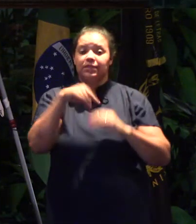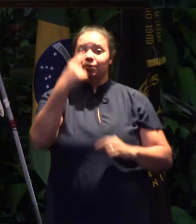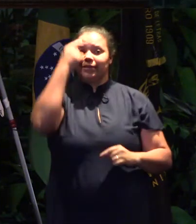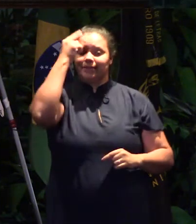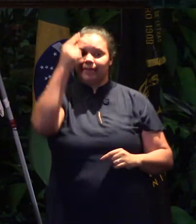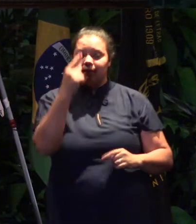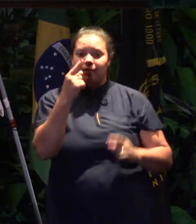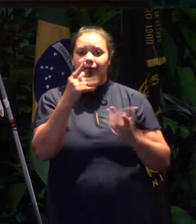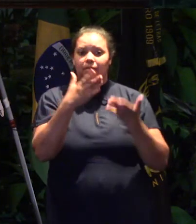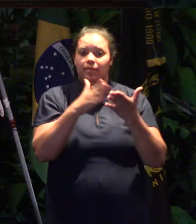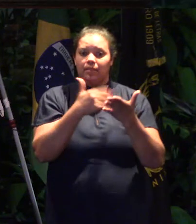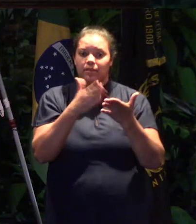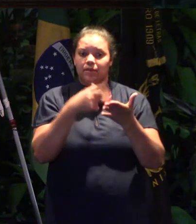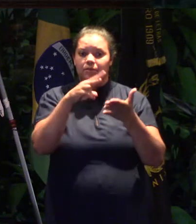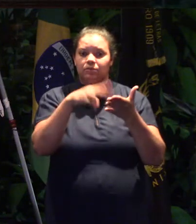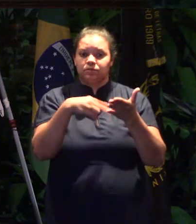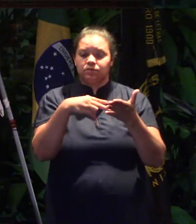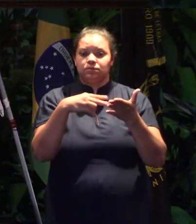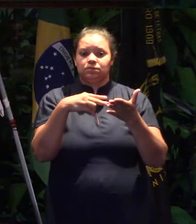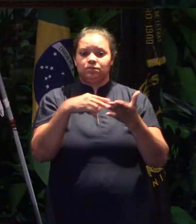livro eu fui entregando